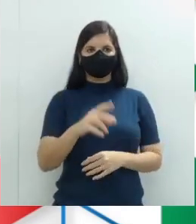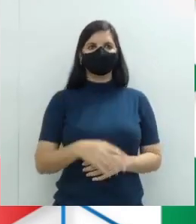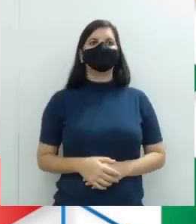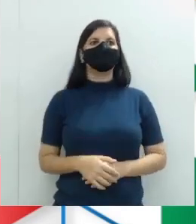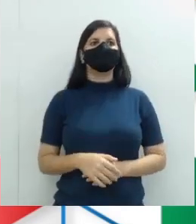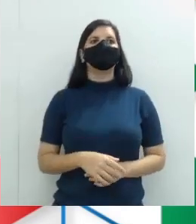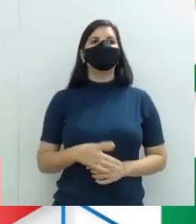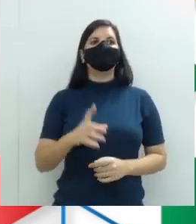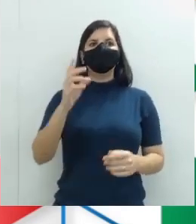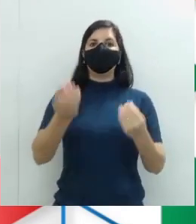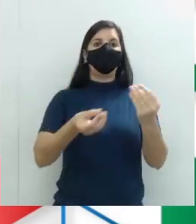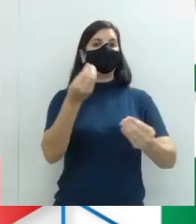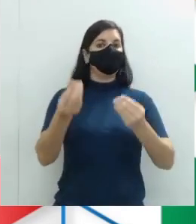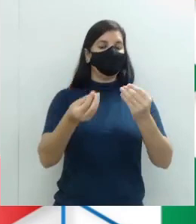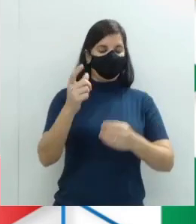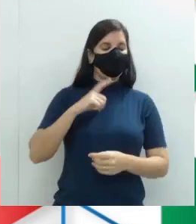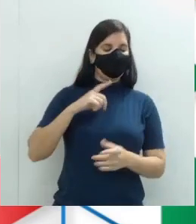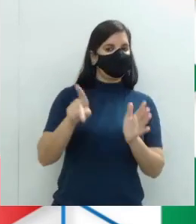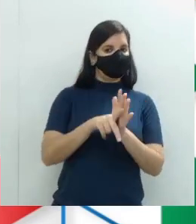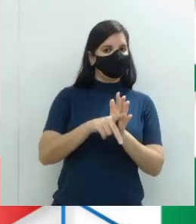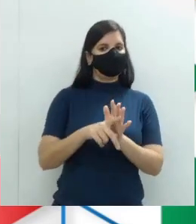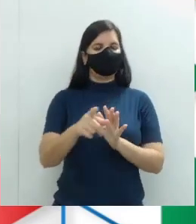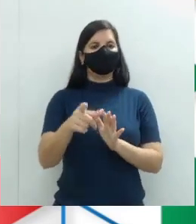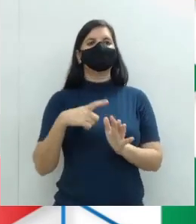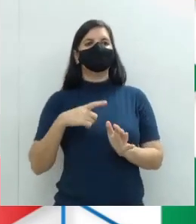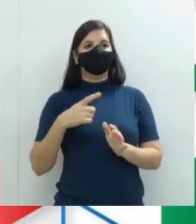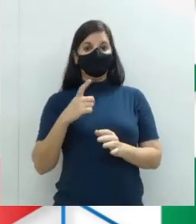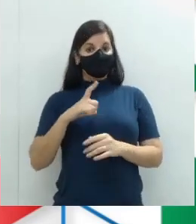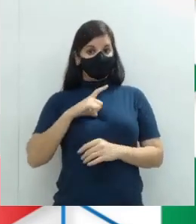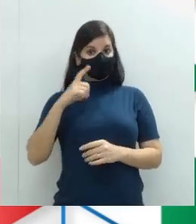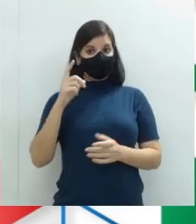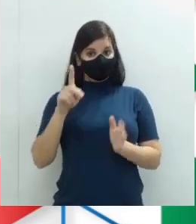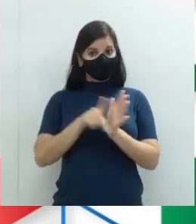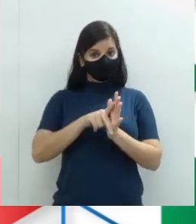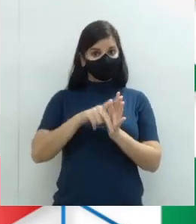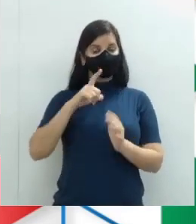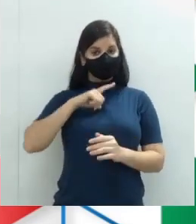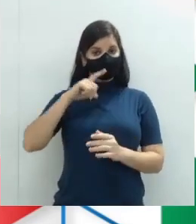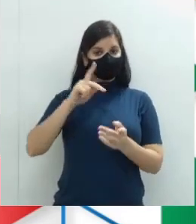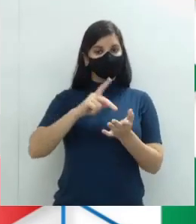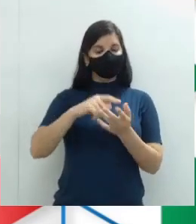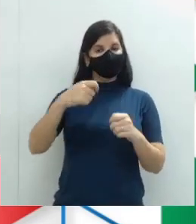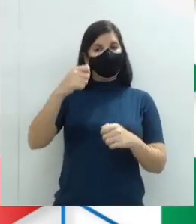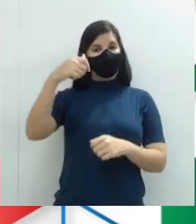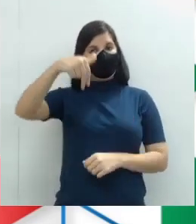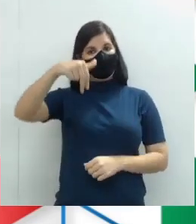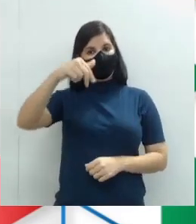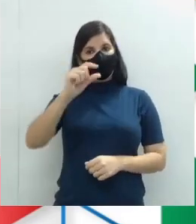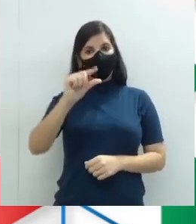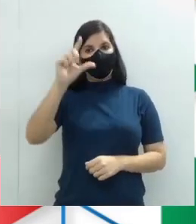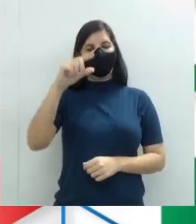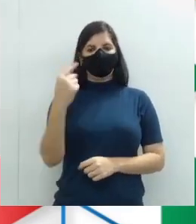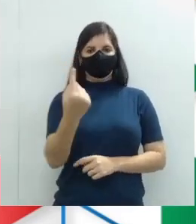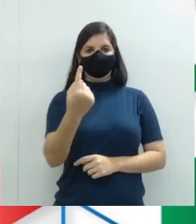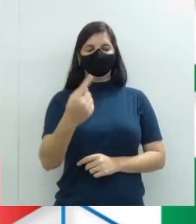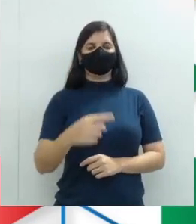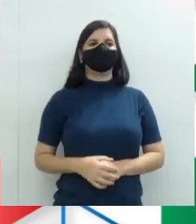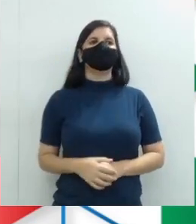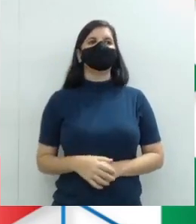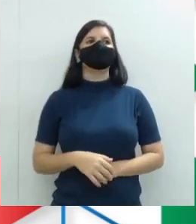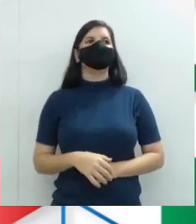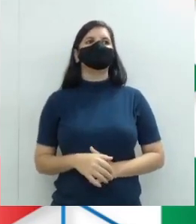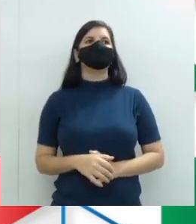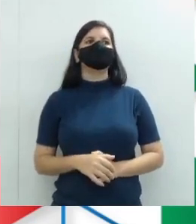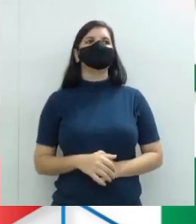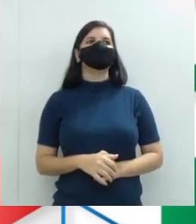ó. Condição de existência, tá? Para que isso exista, o n tem que ser maior que 1. Se ligou? Então